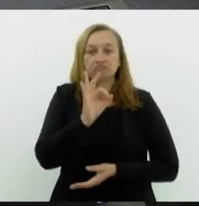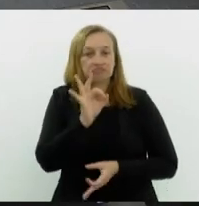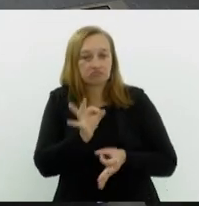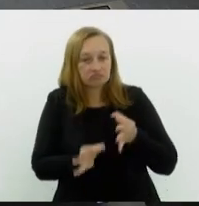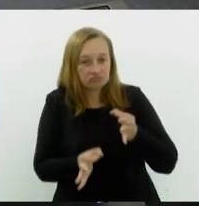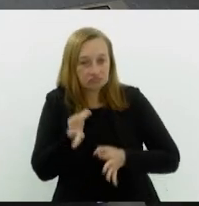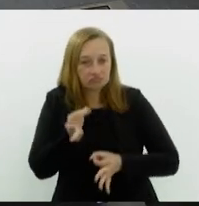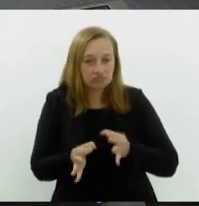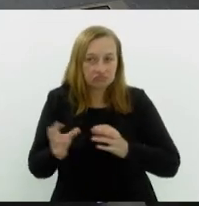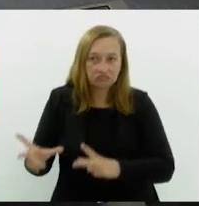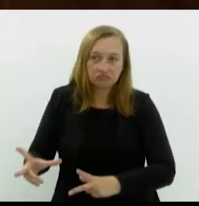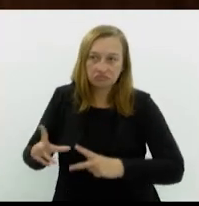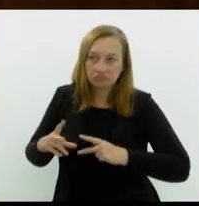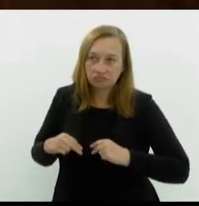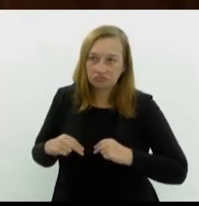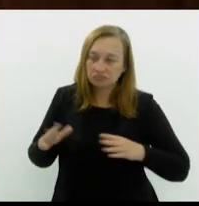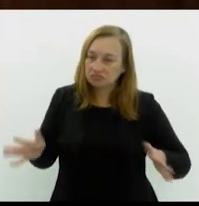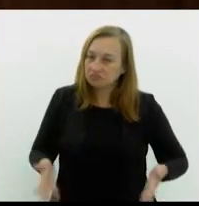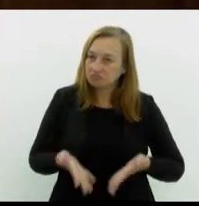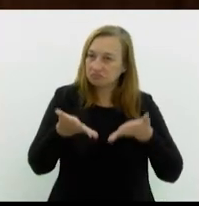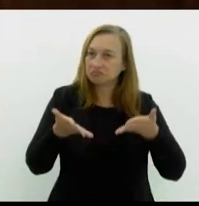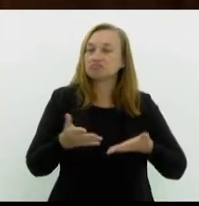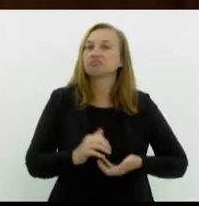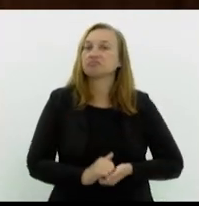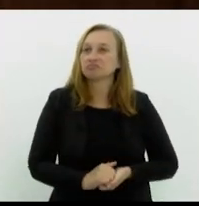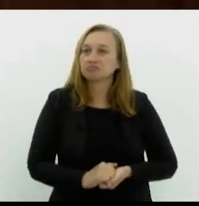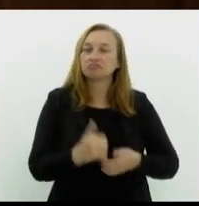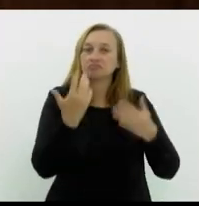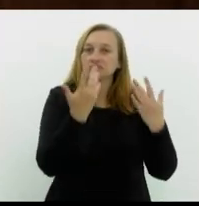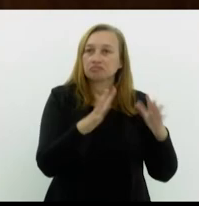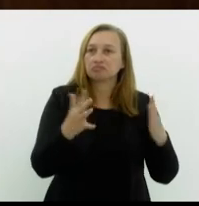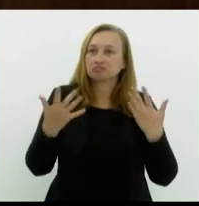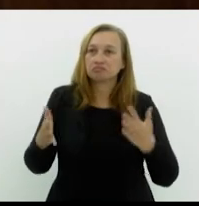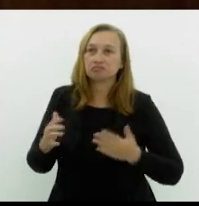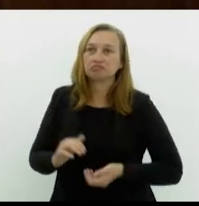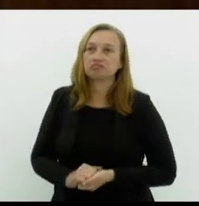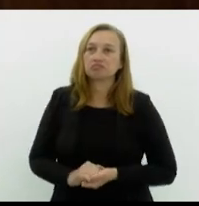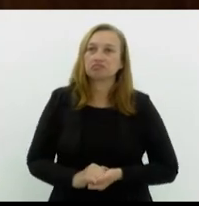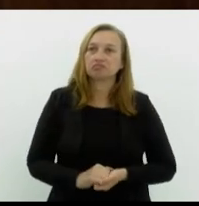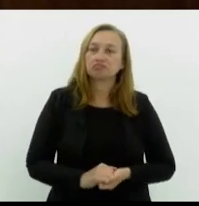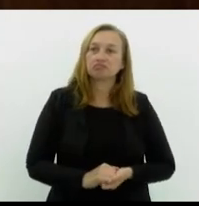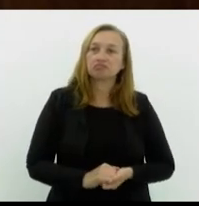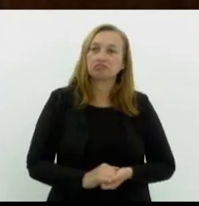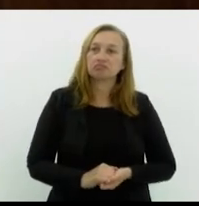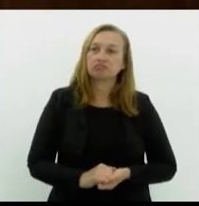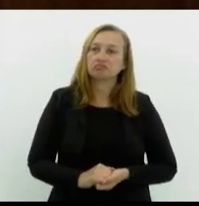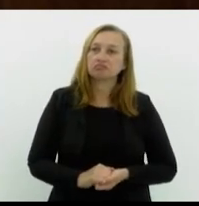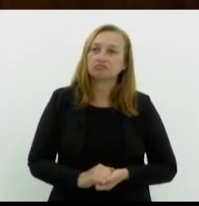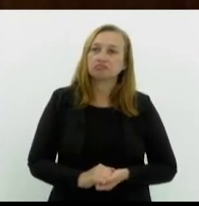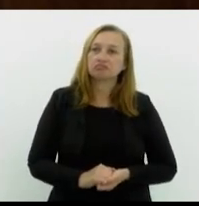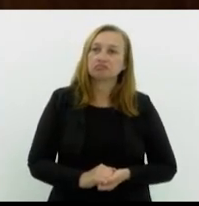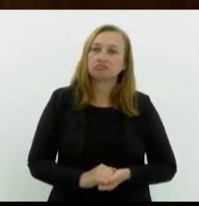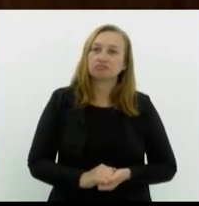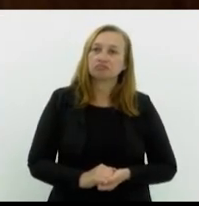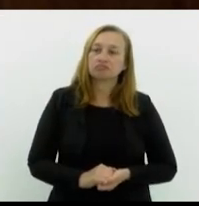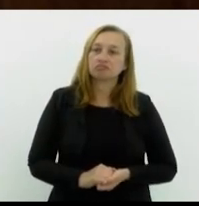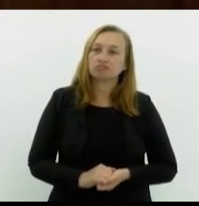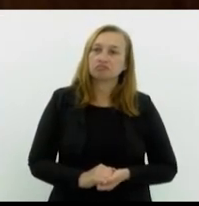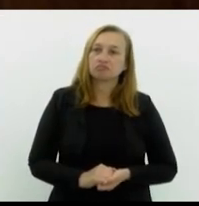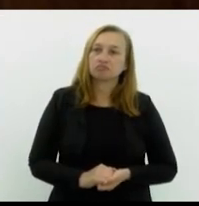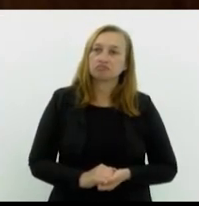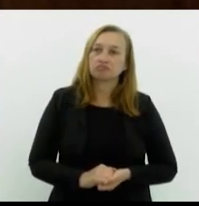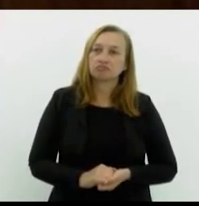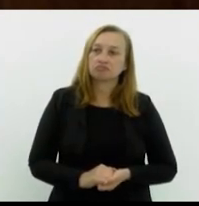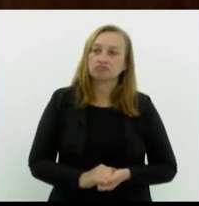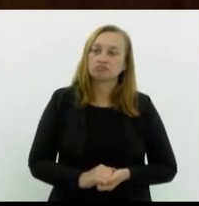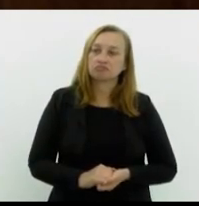merecido à sua belíssima iniciativa, parabenizando Vossa Excelência, para trazer luz a essa figura